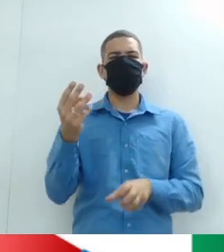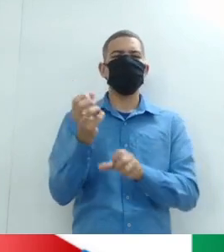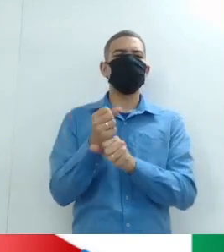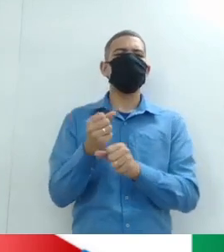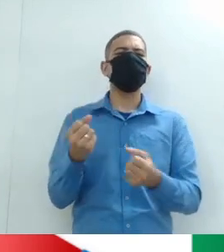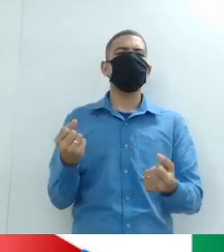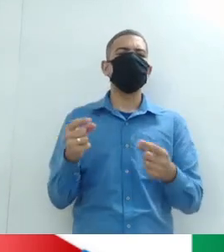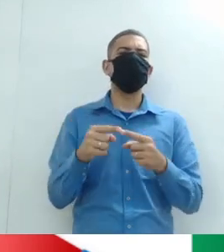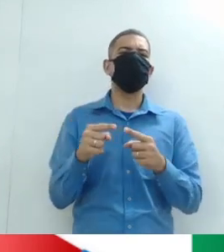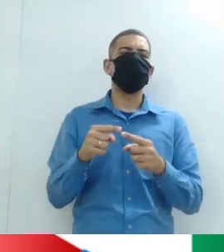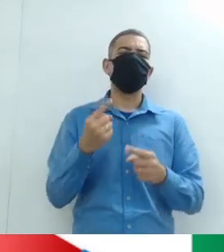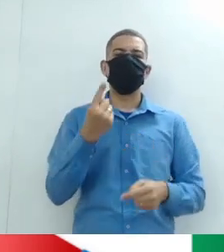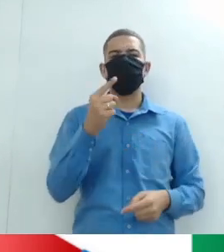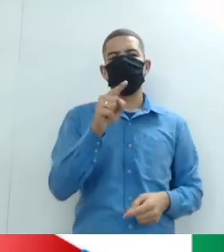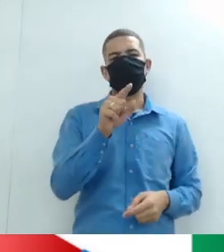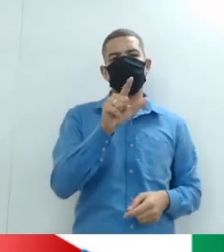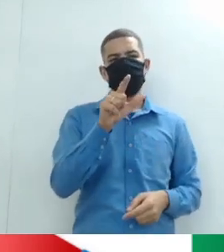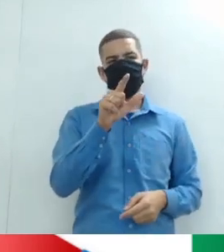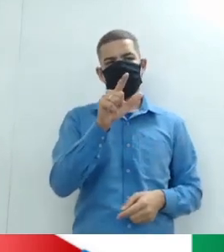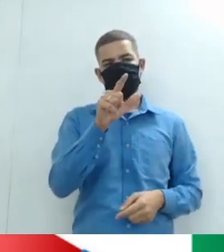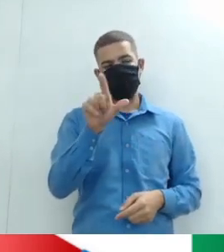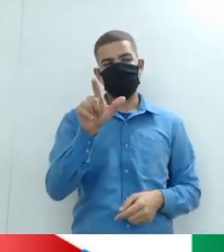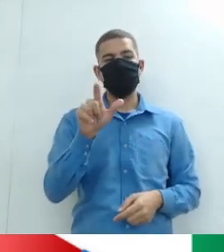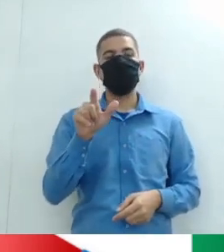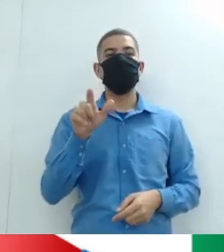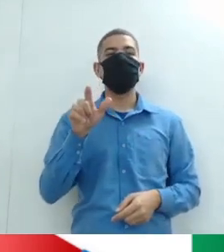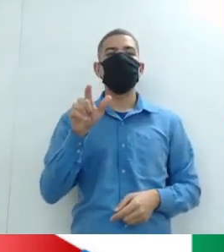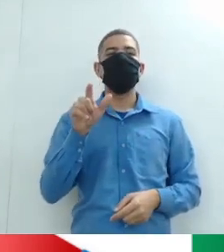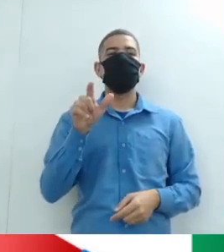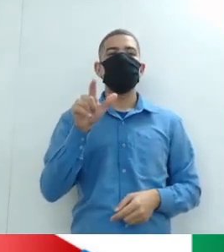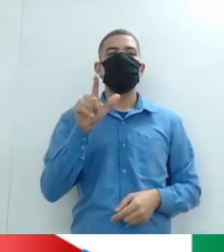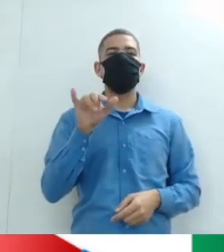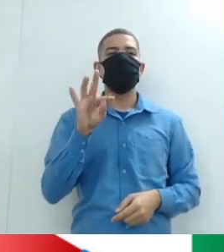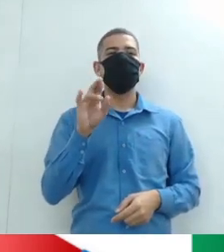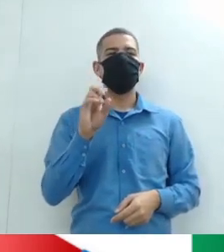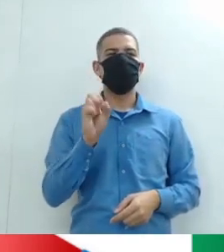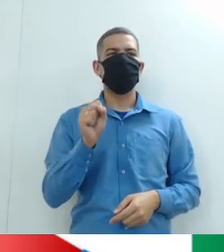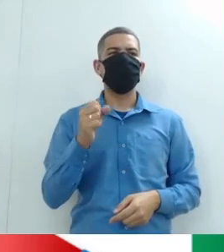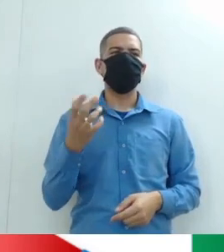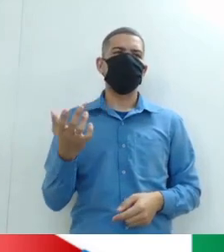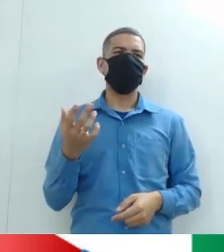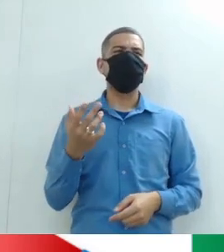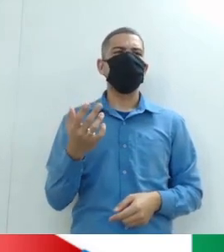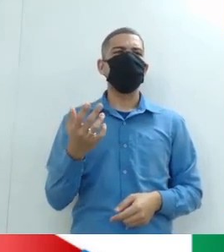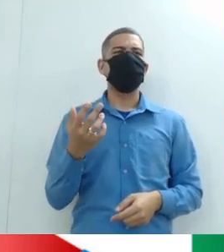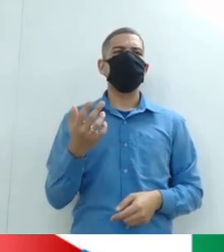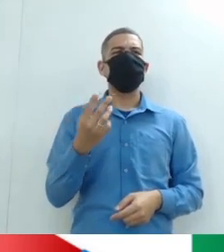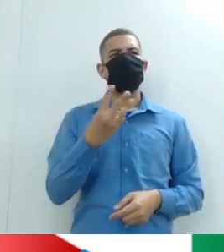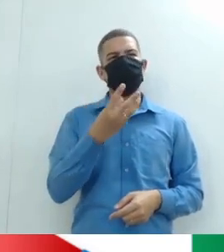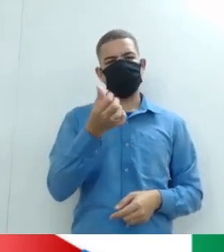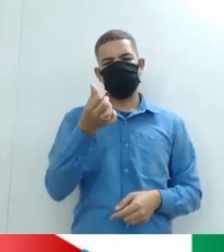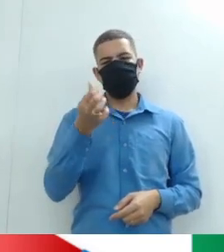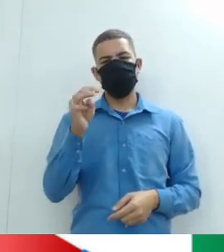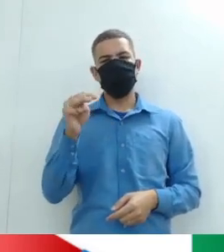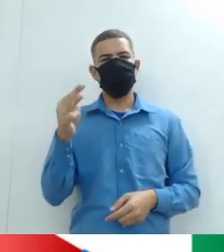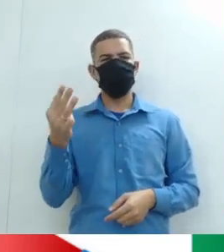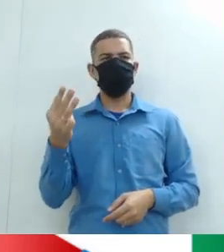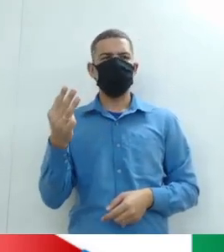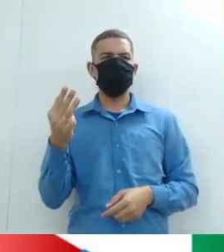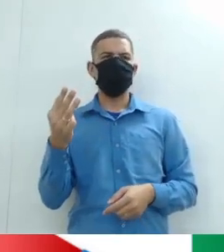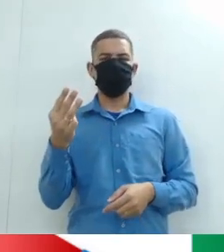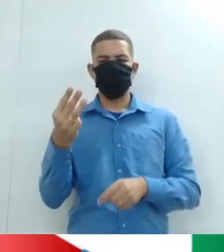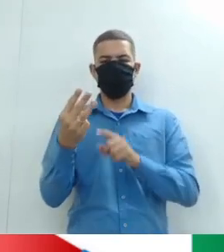quanto? 1000 litros. Então, 36 metros cúbicos equivale a quanto? Para resolver essa questão, basta